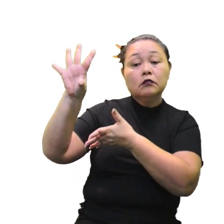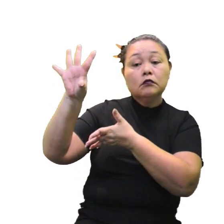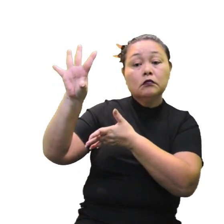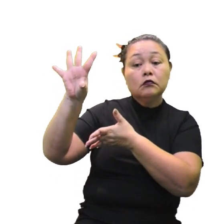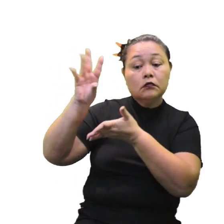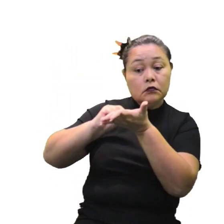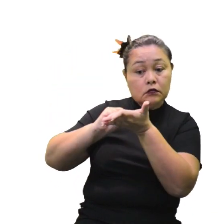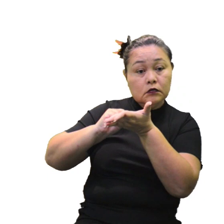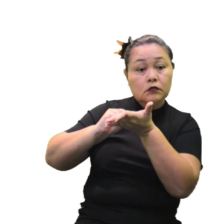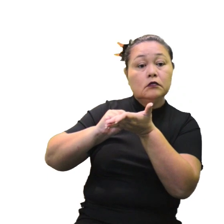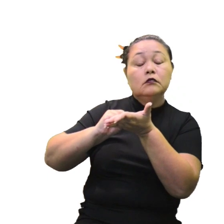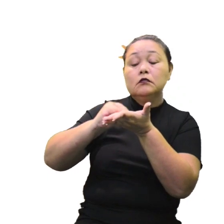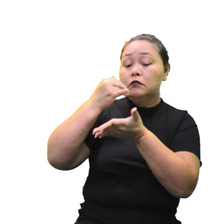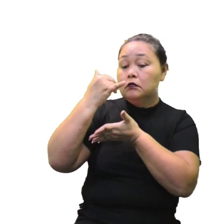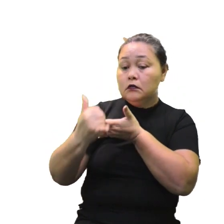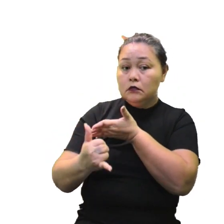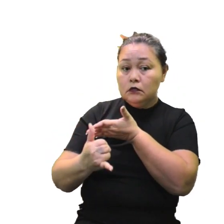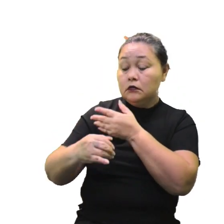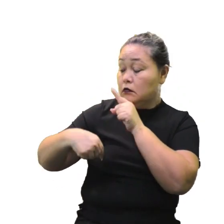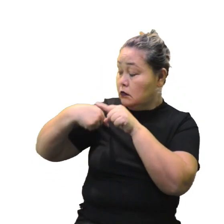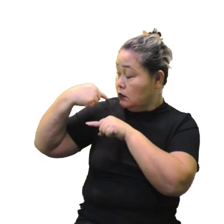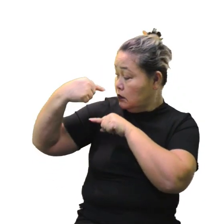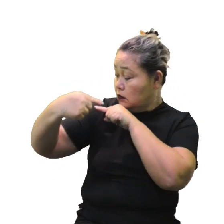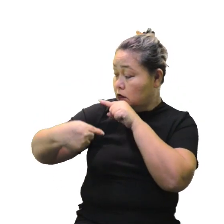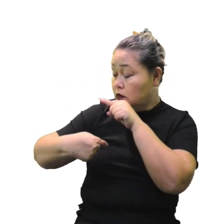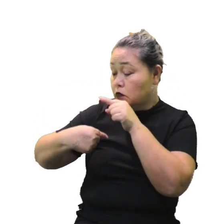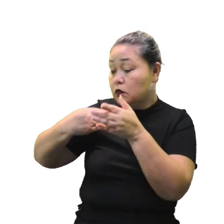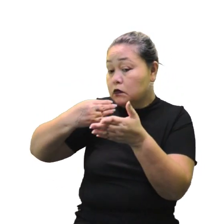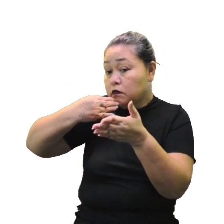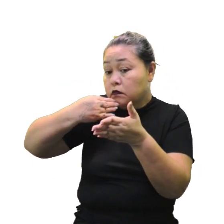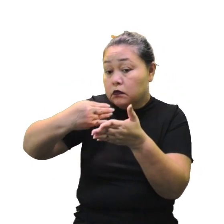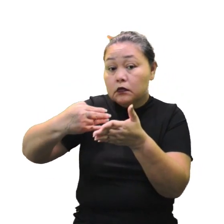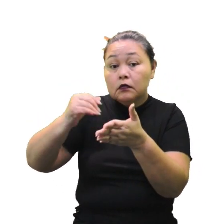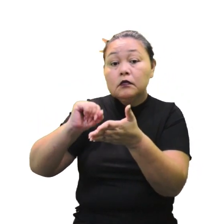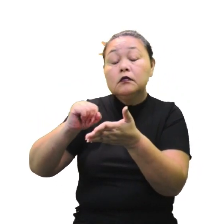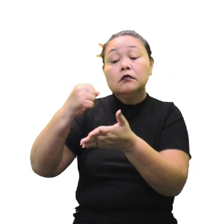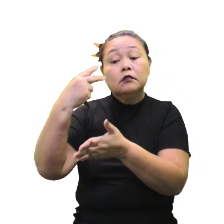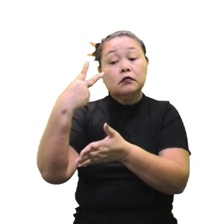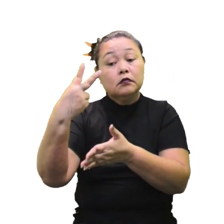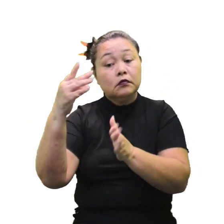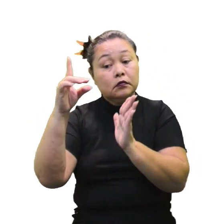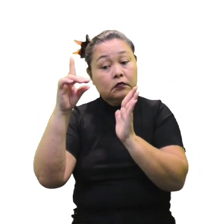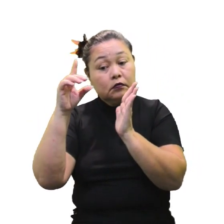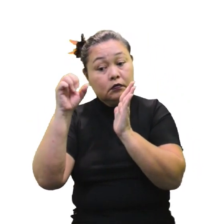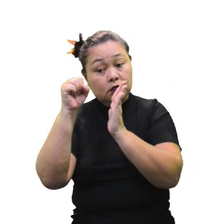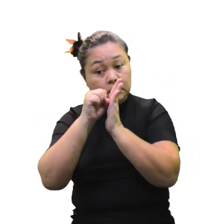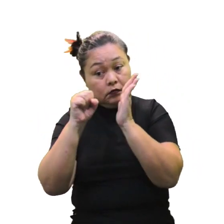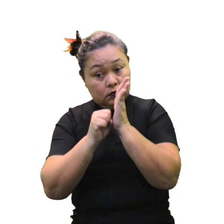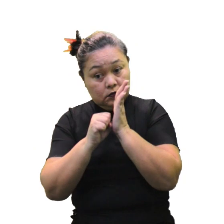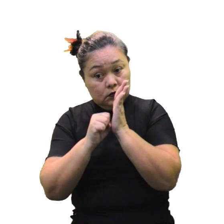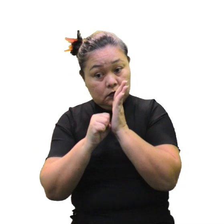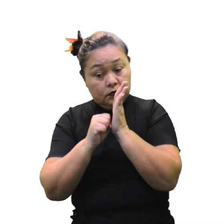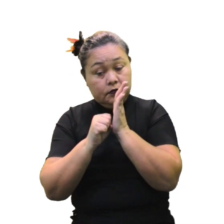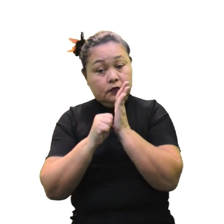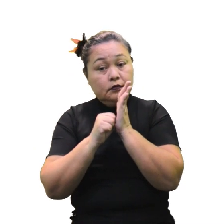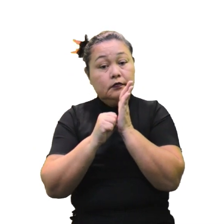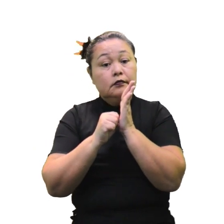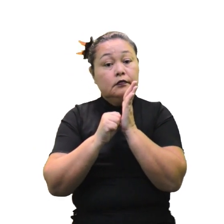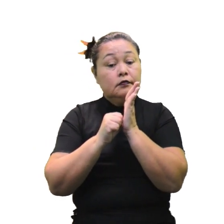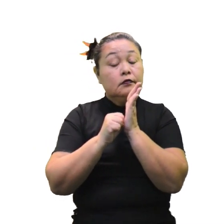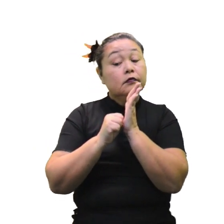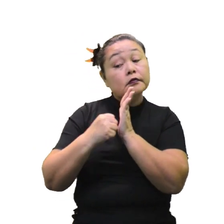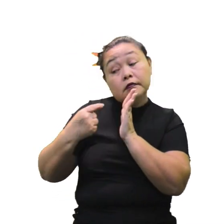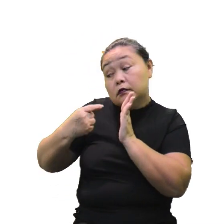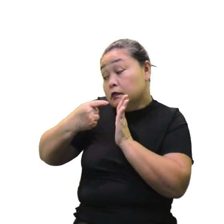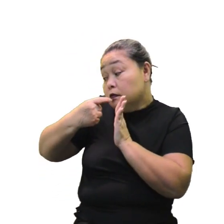ao modelo energético decorrente dos últimos dois séculos. Então, nós